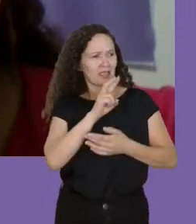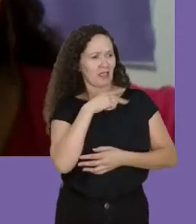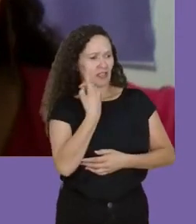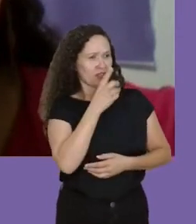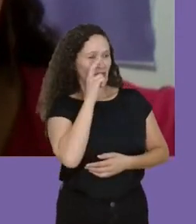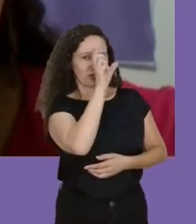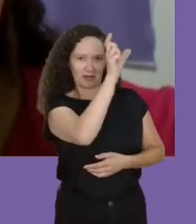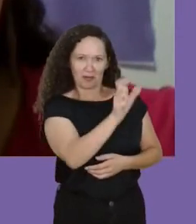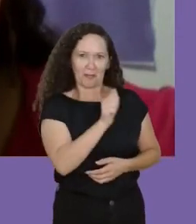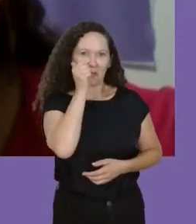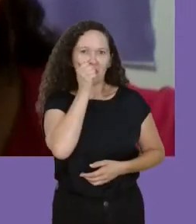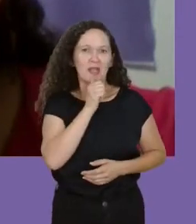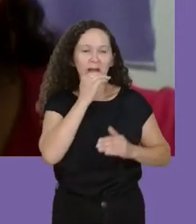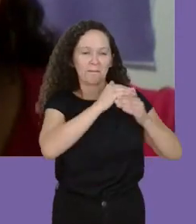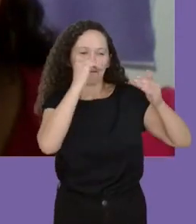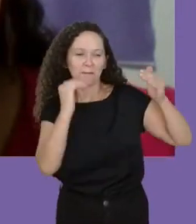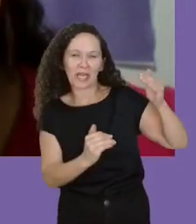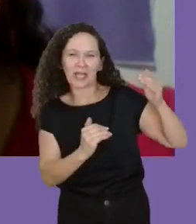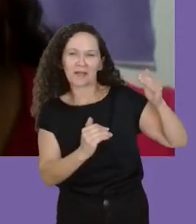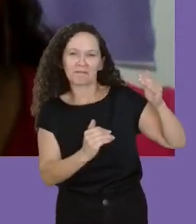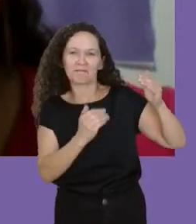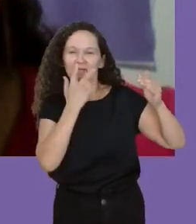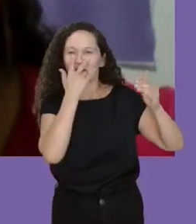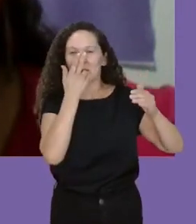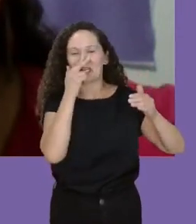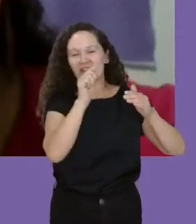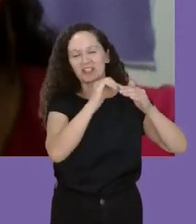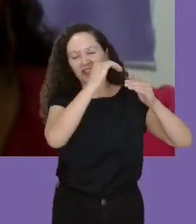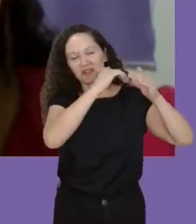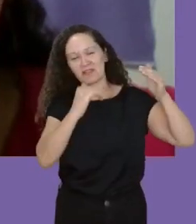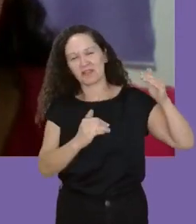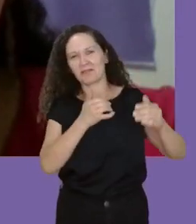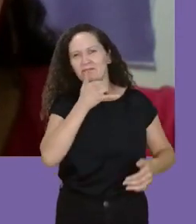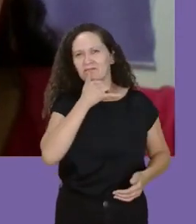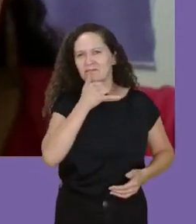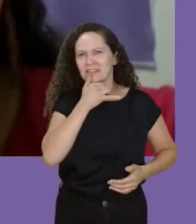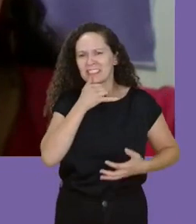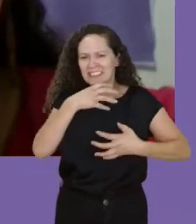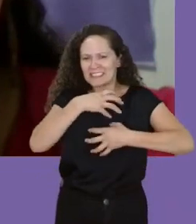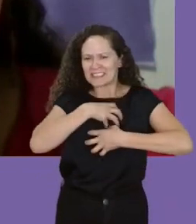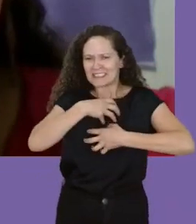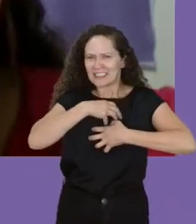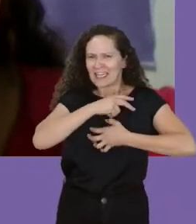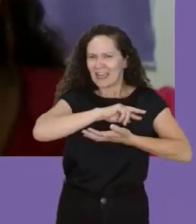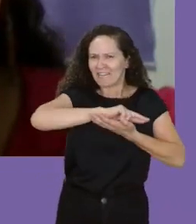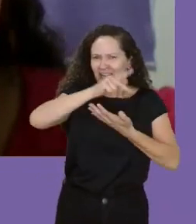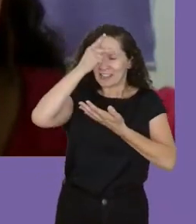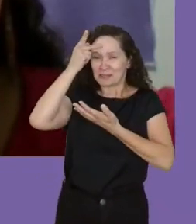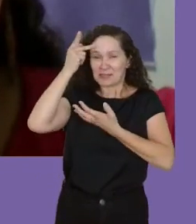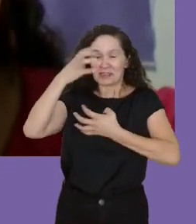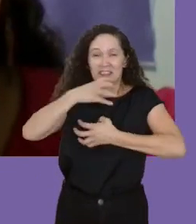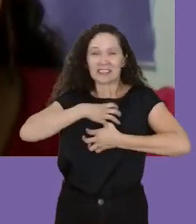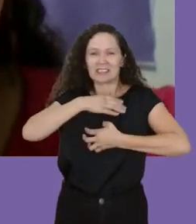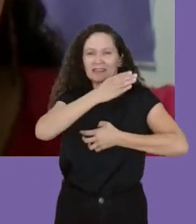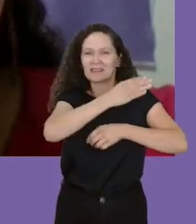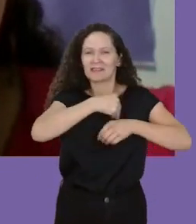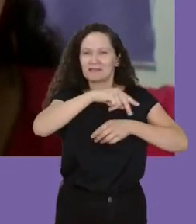como inferiores, né? E infelizmente isso está internalizado em muitas pessoas e a gente